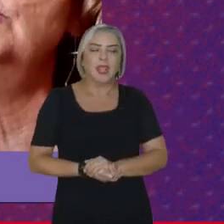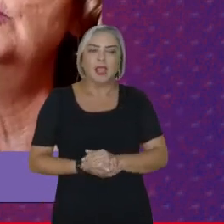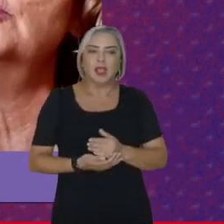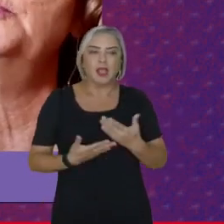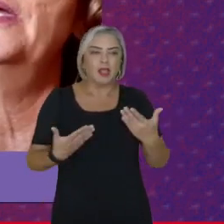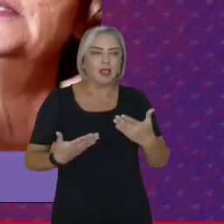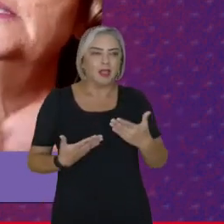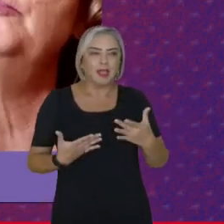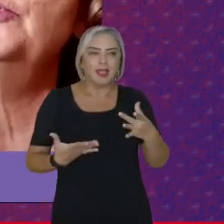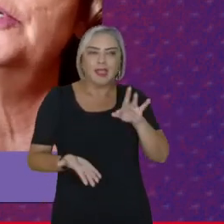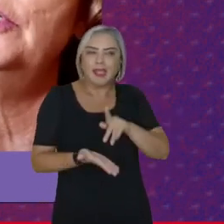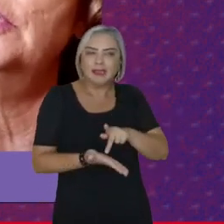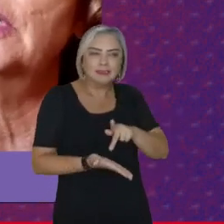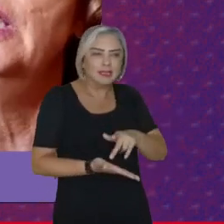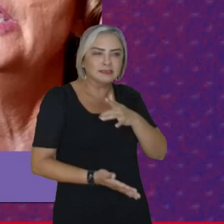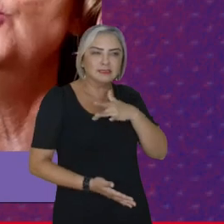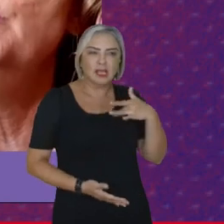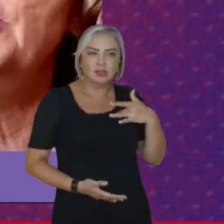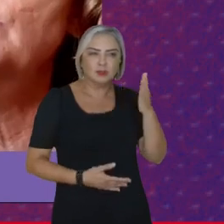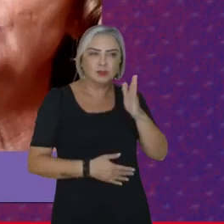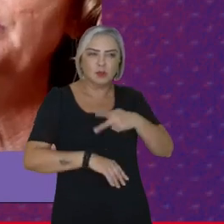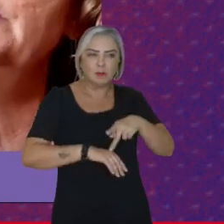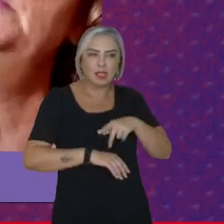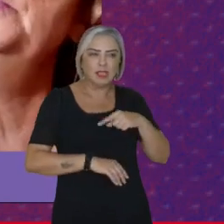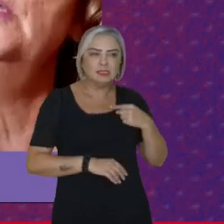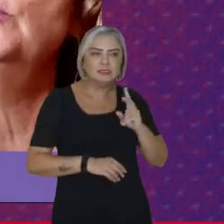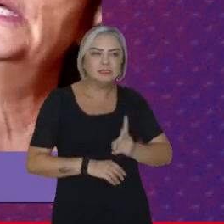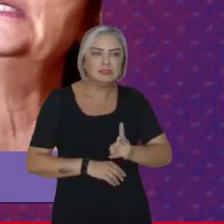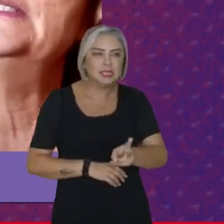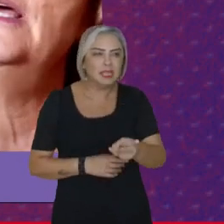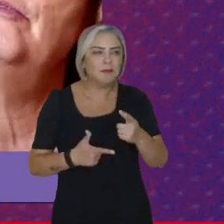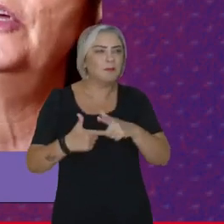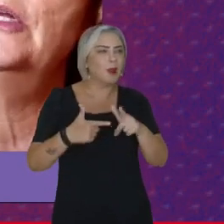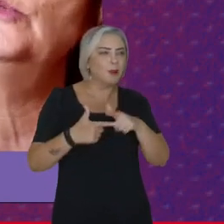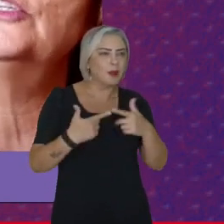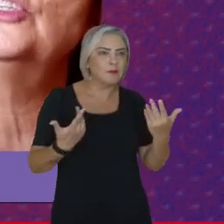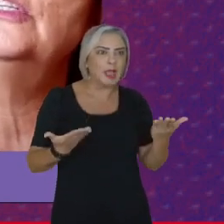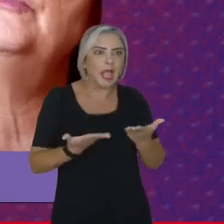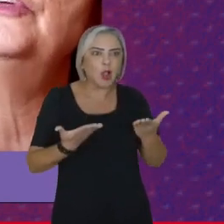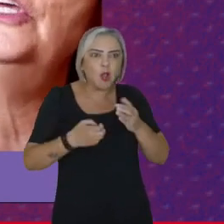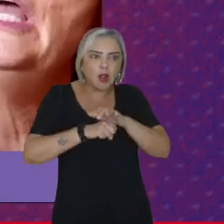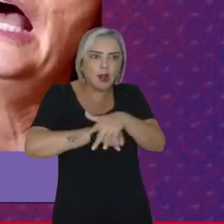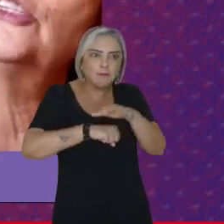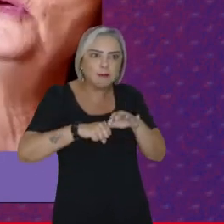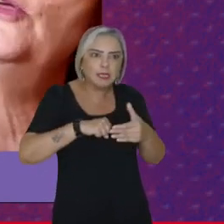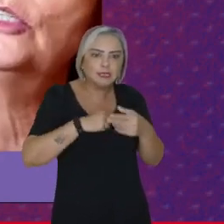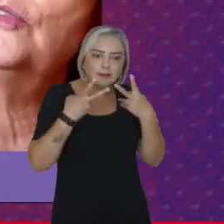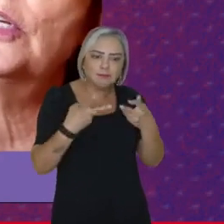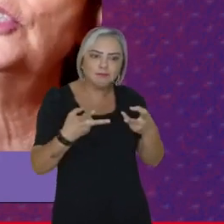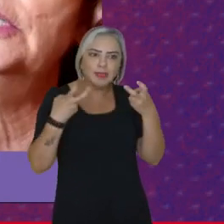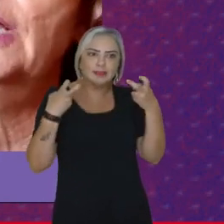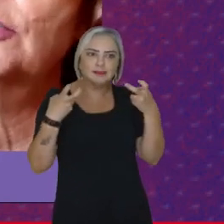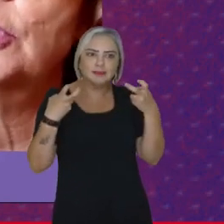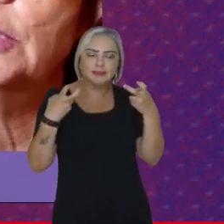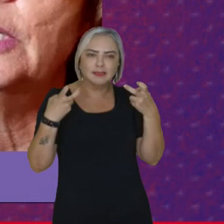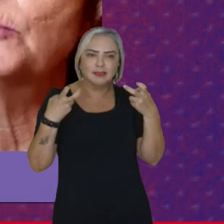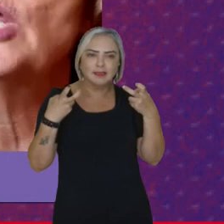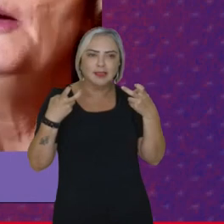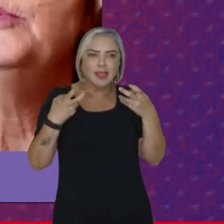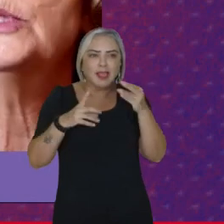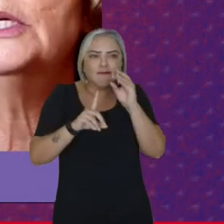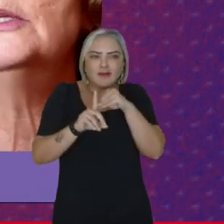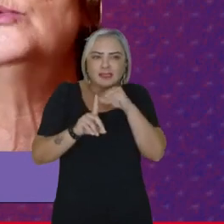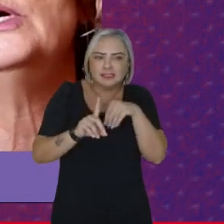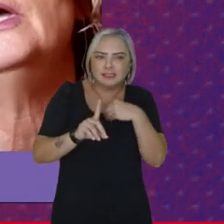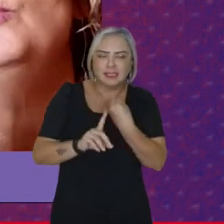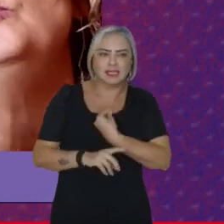situação de saúde no nosso país sempre foi crítica. E no meio de uma pandemia é onde ela se revela, onde a gente vê as maiores fragilidades que